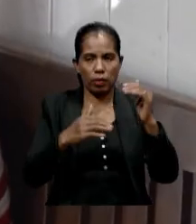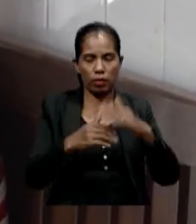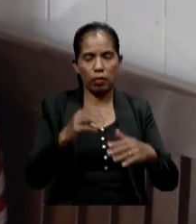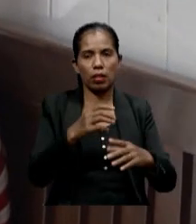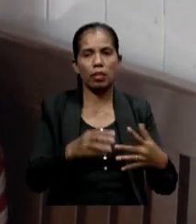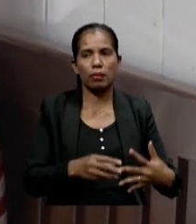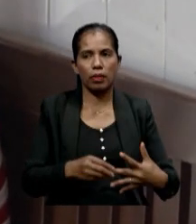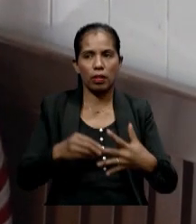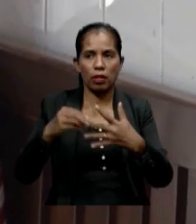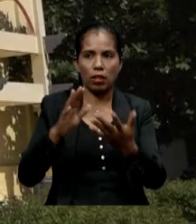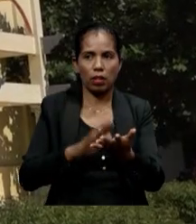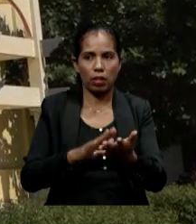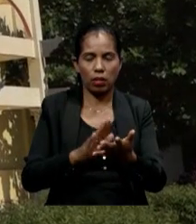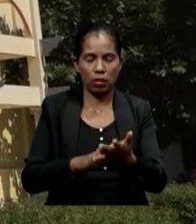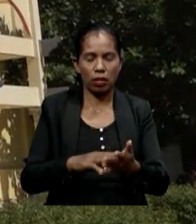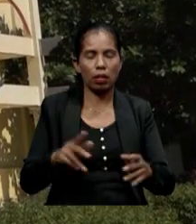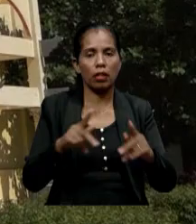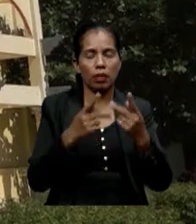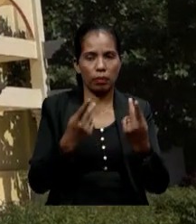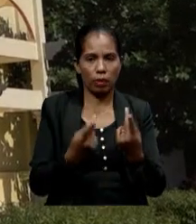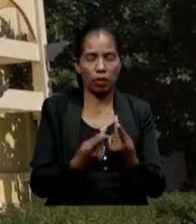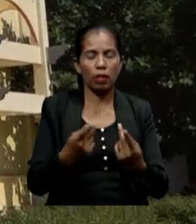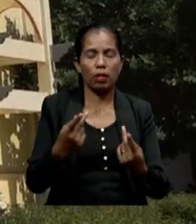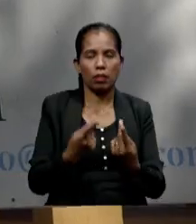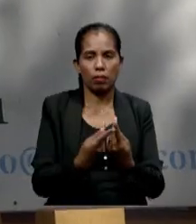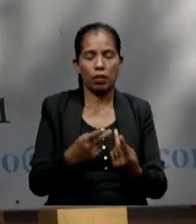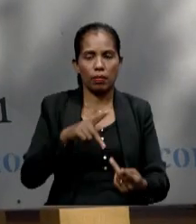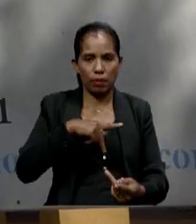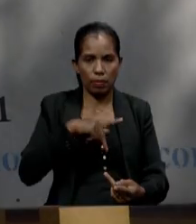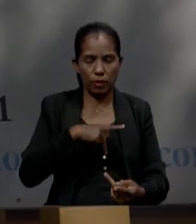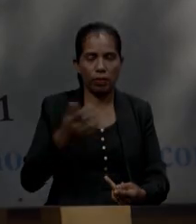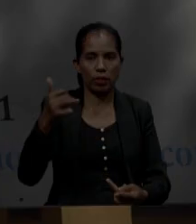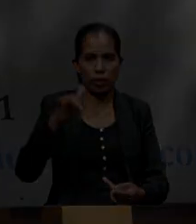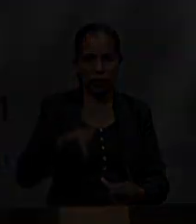liu-liu, ensino superior privado será. Terezinha Leilang, Dilma Sujeiti, GMN.